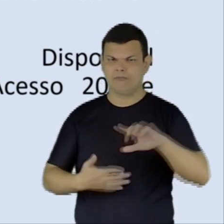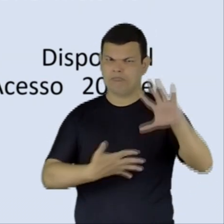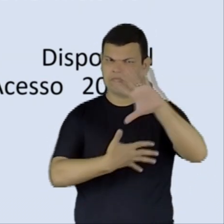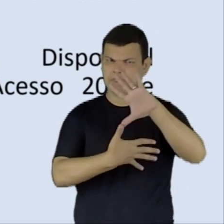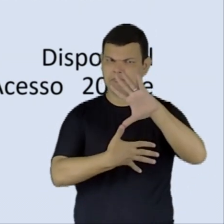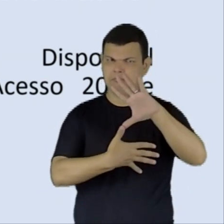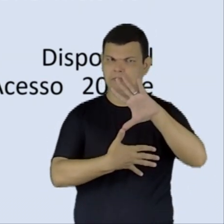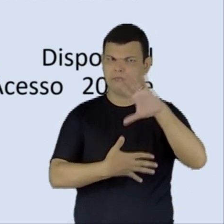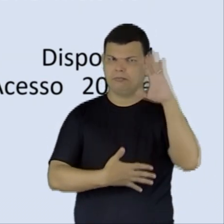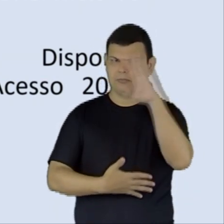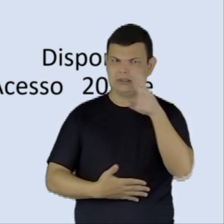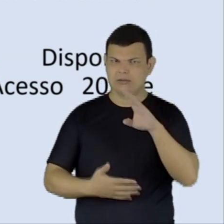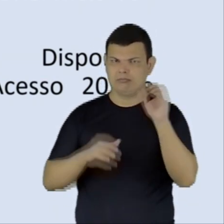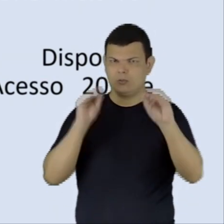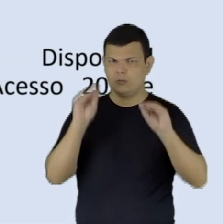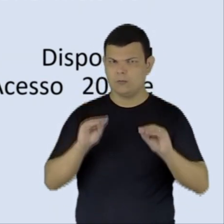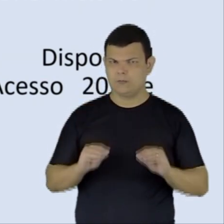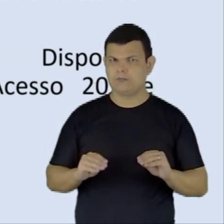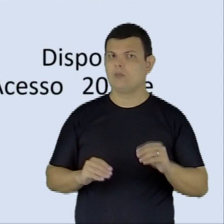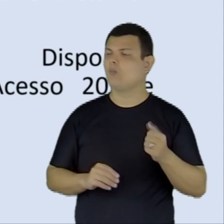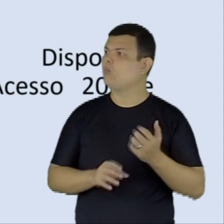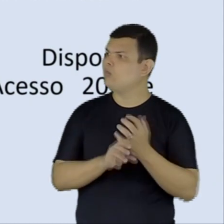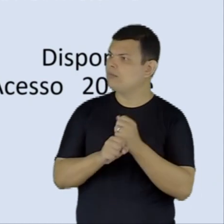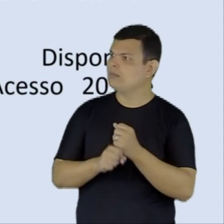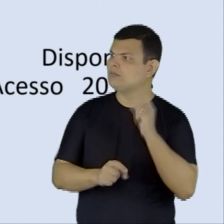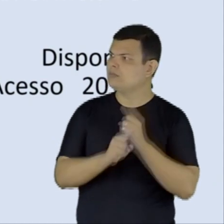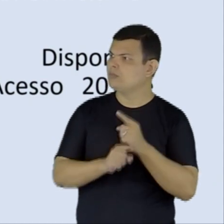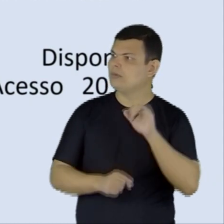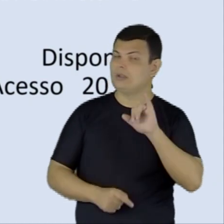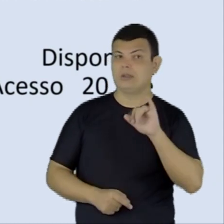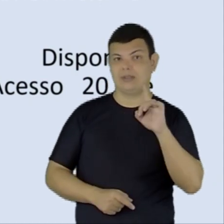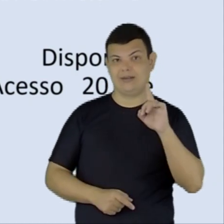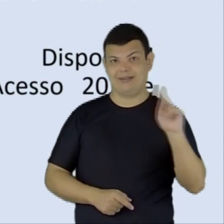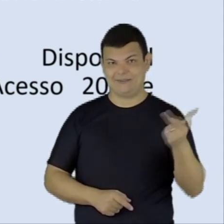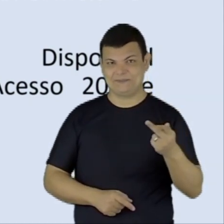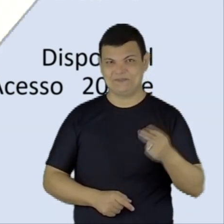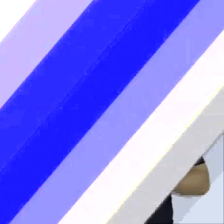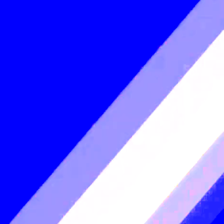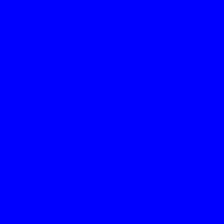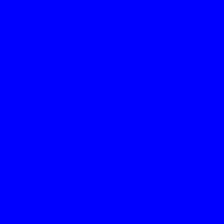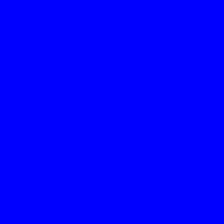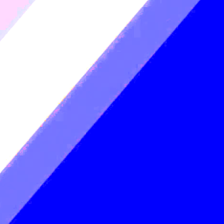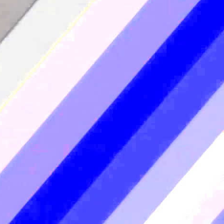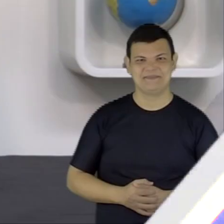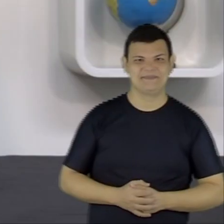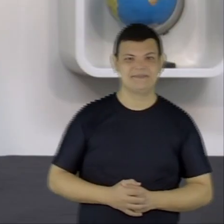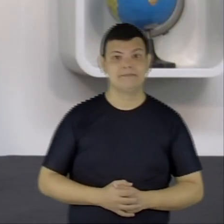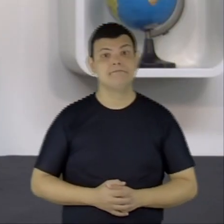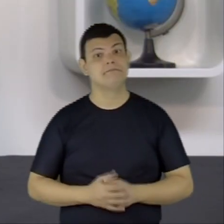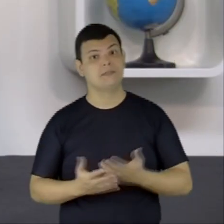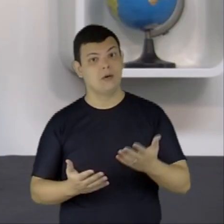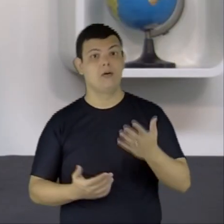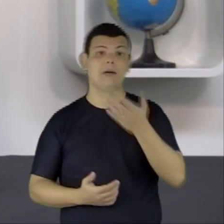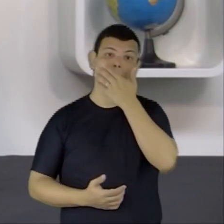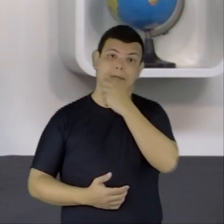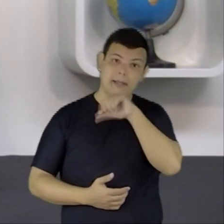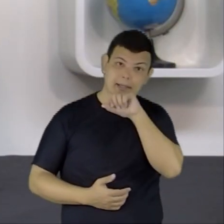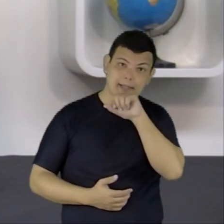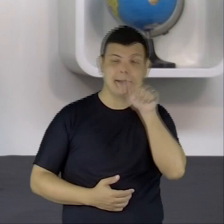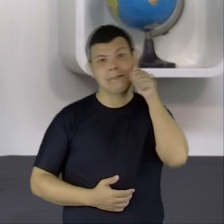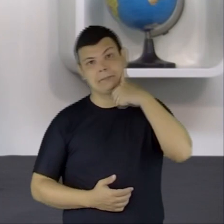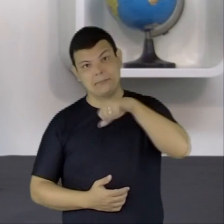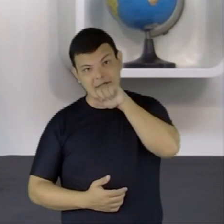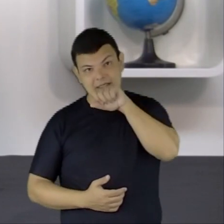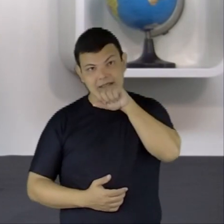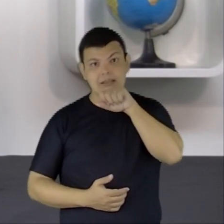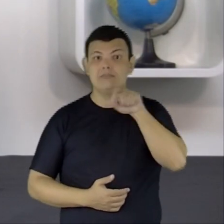Brasil sobre o IDH das regiões metropolitanas do Nordeste, tá bom? Então volta aqui comigo, pessoal. Atenção, papais,